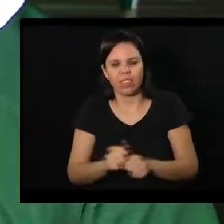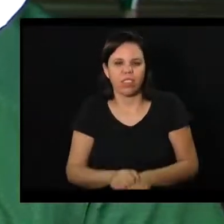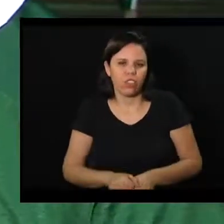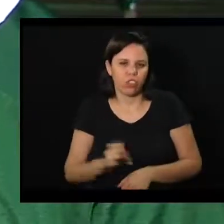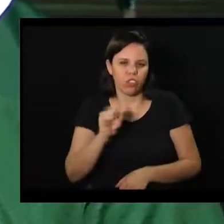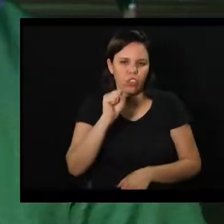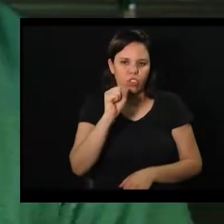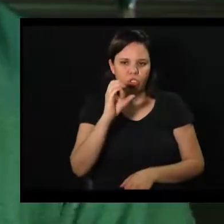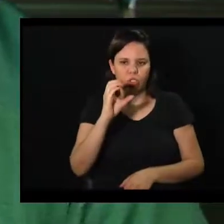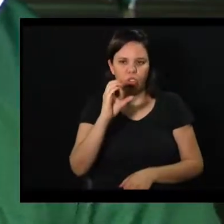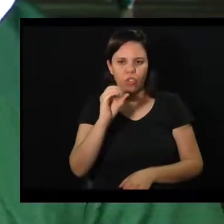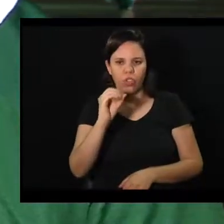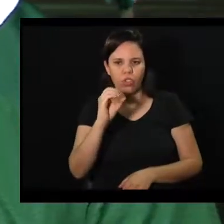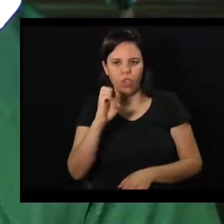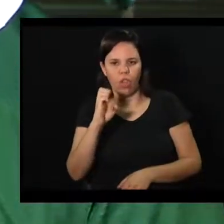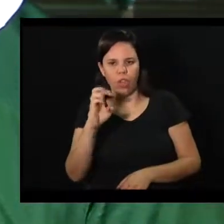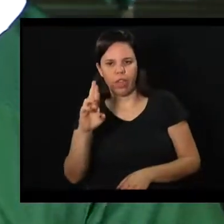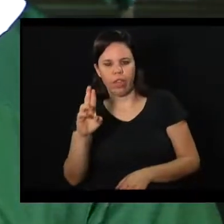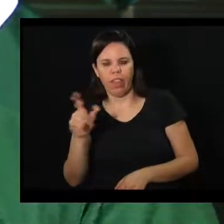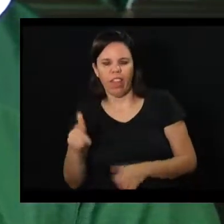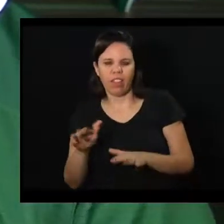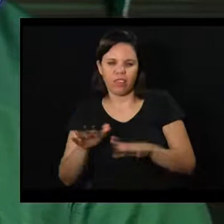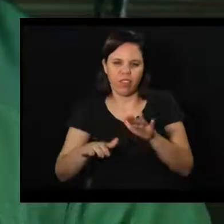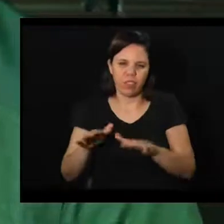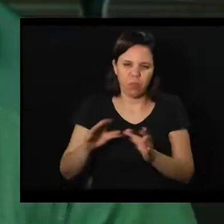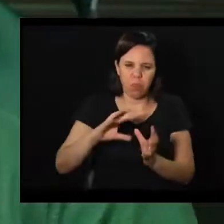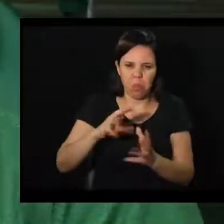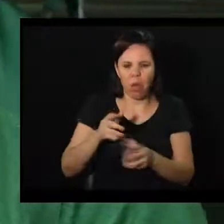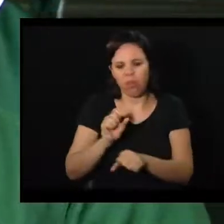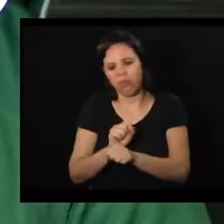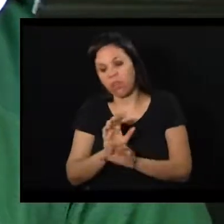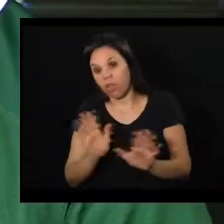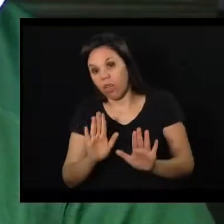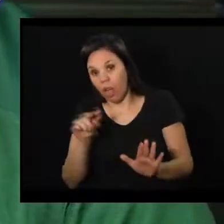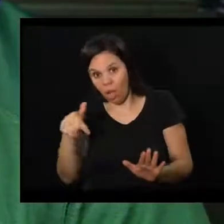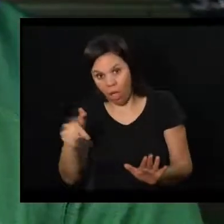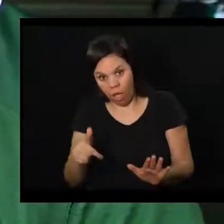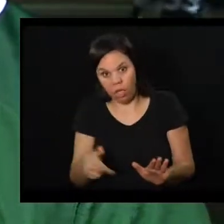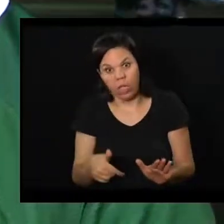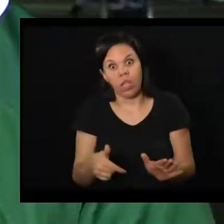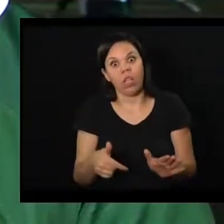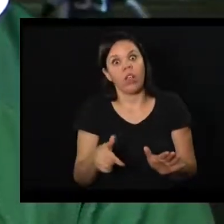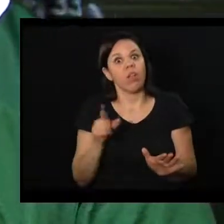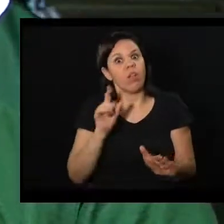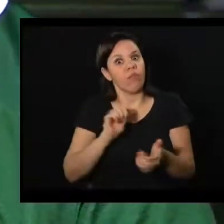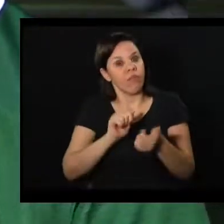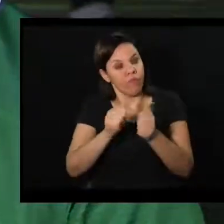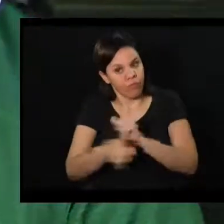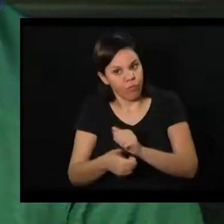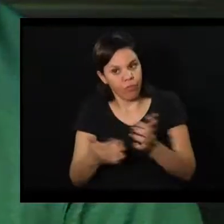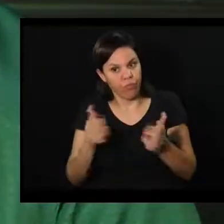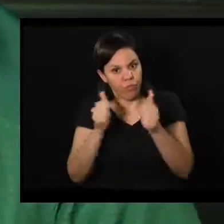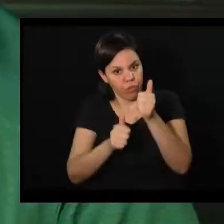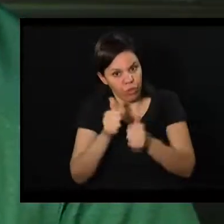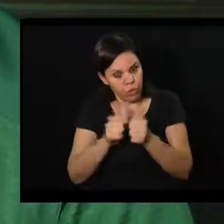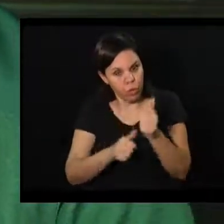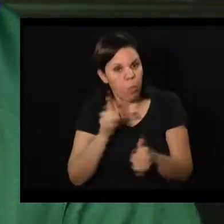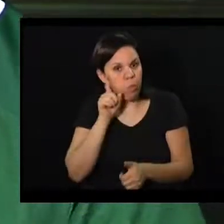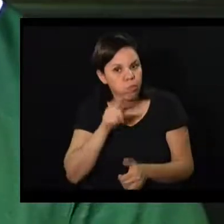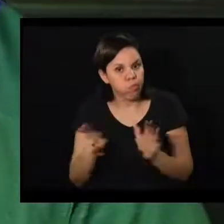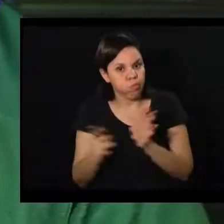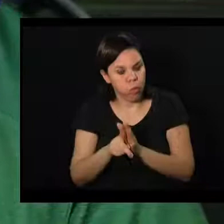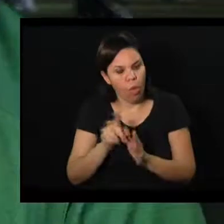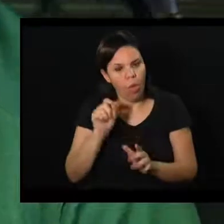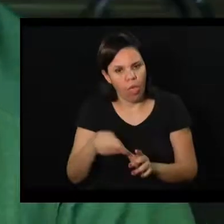vez em quando foi aquele toque de bola no meio campo, tal, o jogo fica meio morno. Não, o futebol americano em todas as jogadas, em todos os downs que a gente chama,